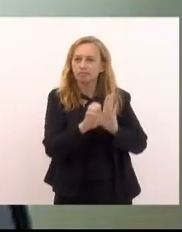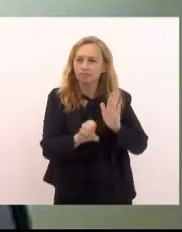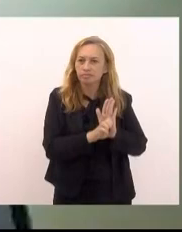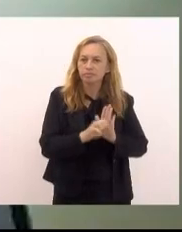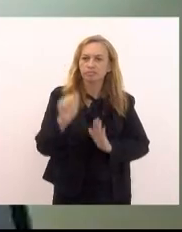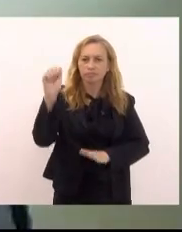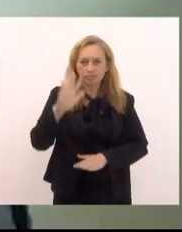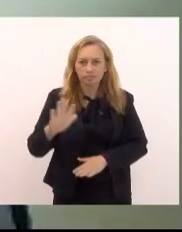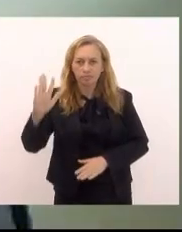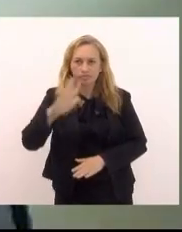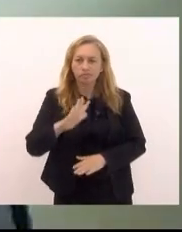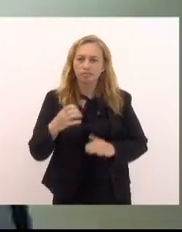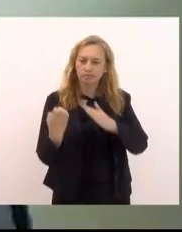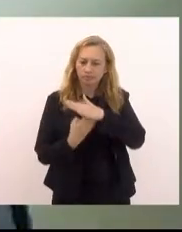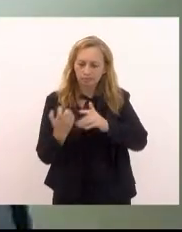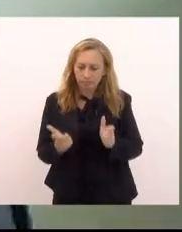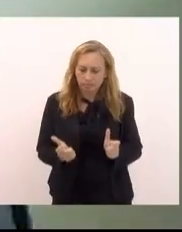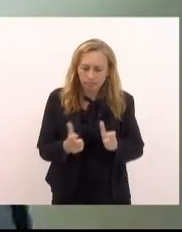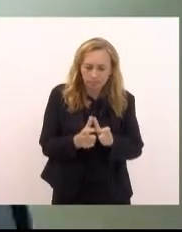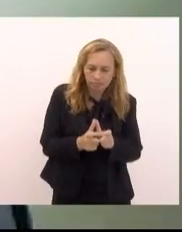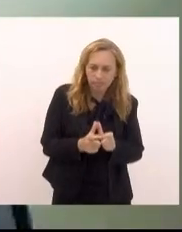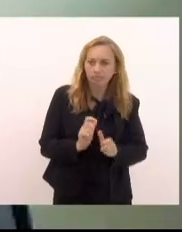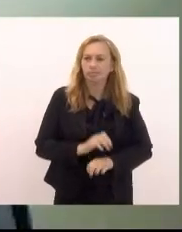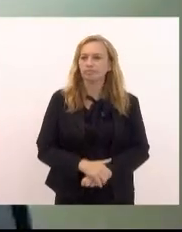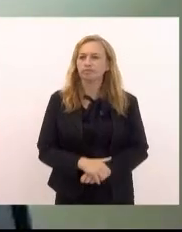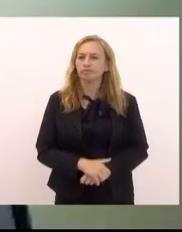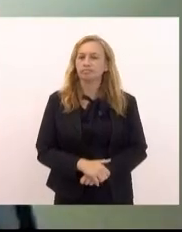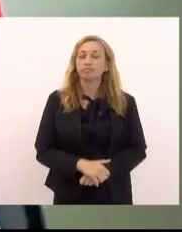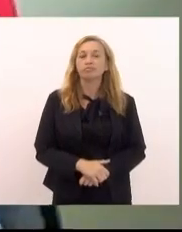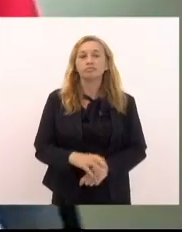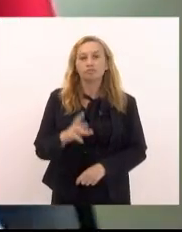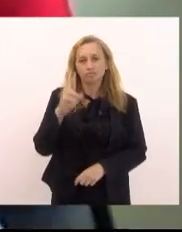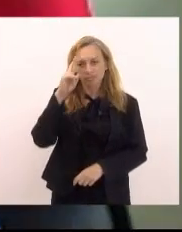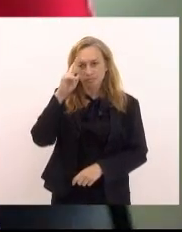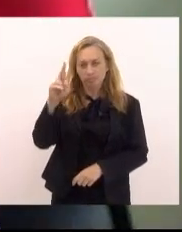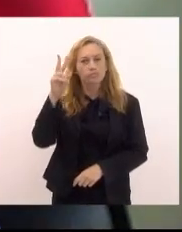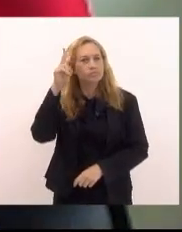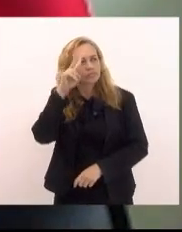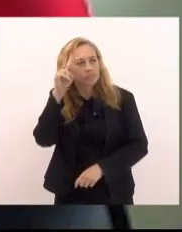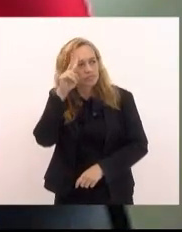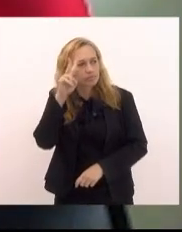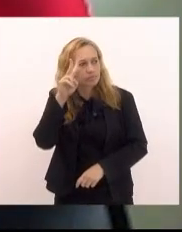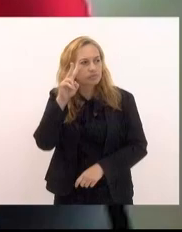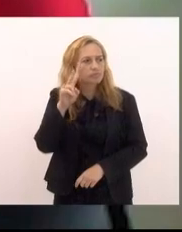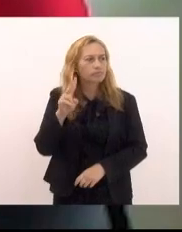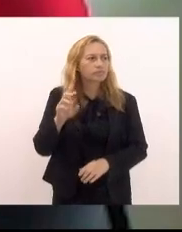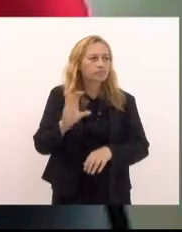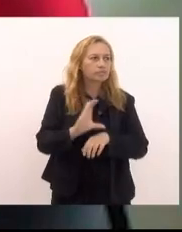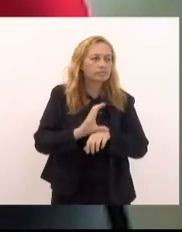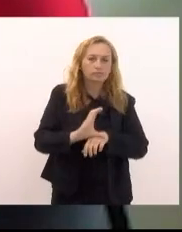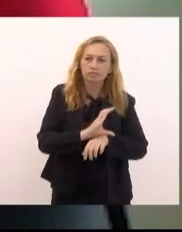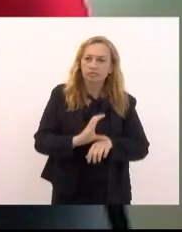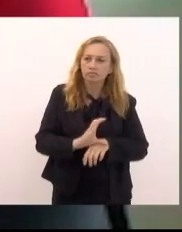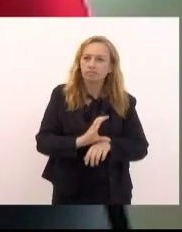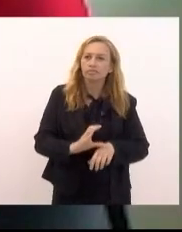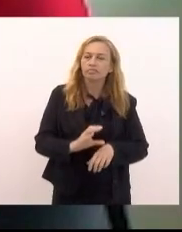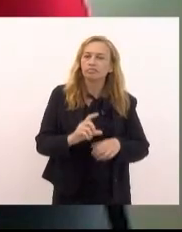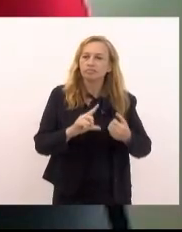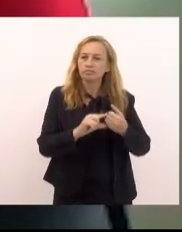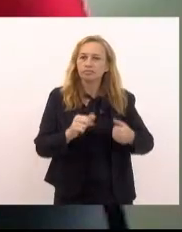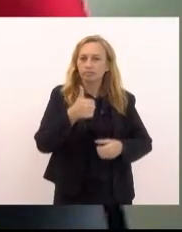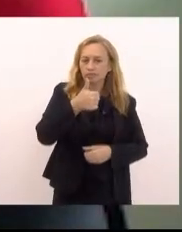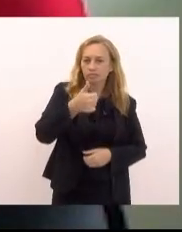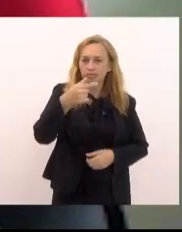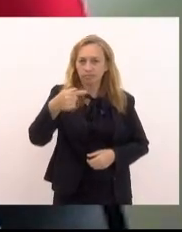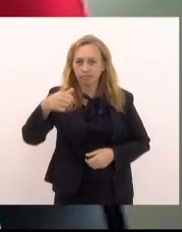Nacional da Microempresa e da Empresa de Pequeno Porte, Vossa Excelência nos lembra que a Constituição Federal, em seu artigo 17, dá